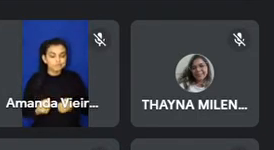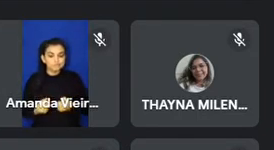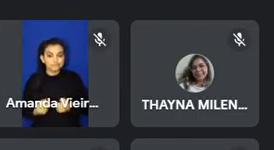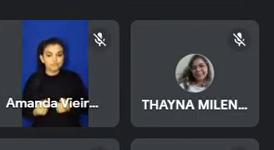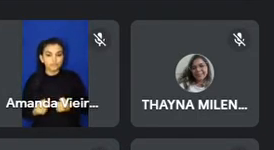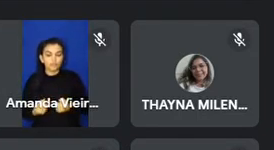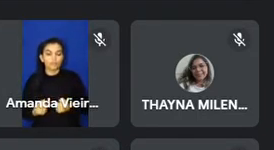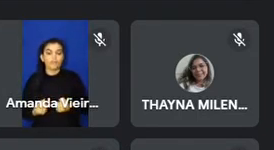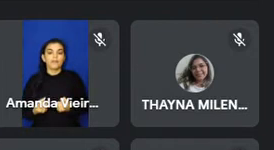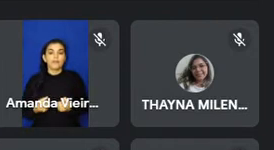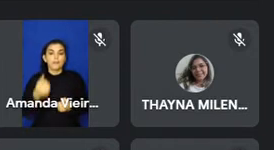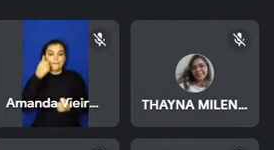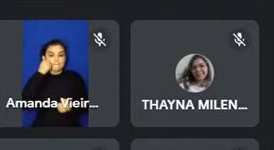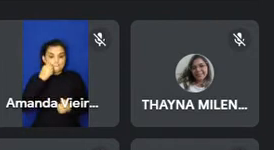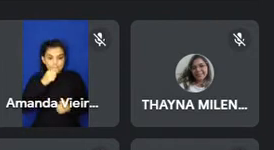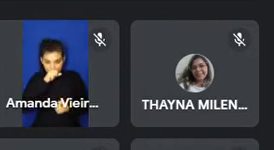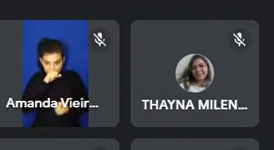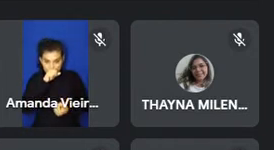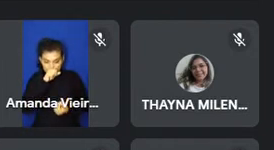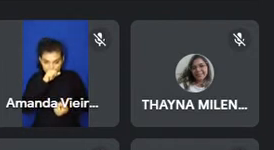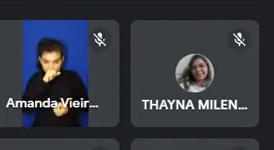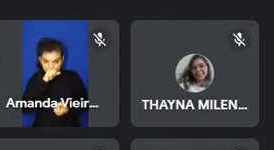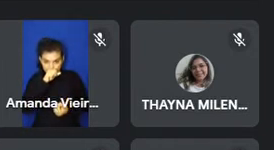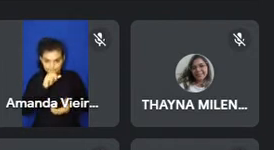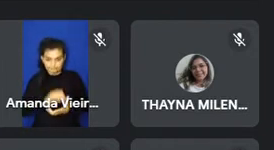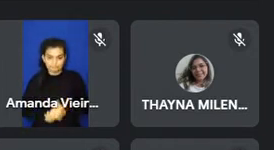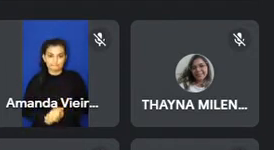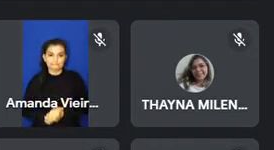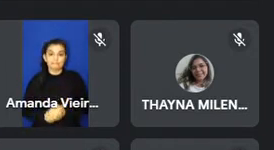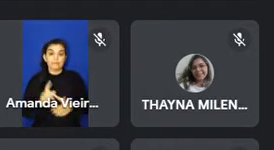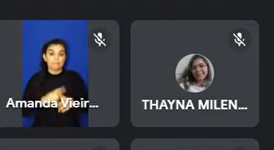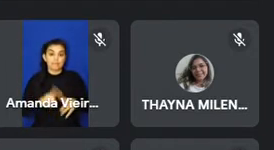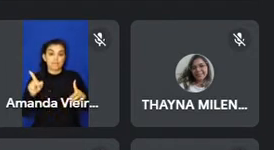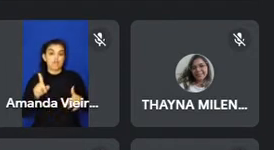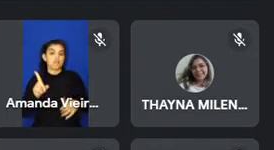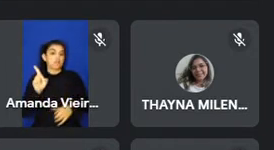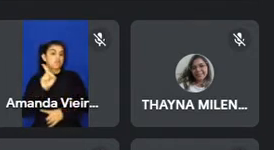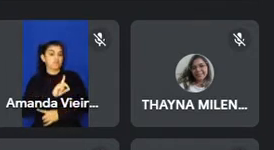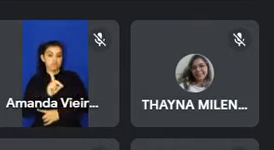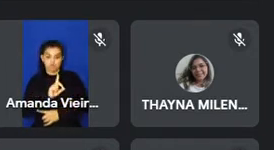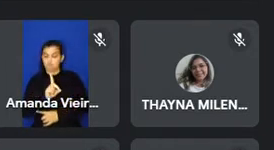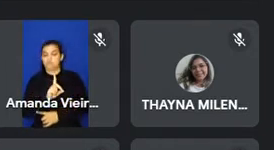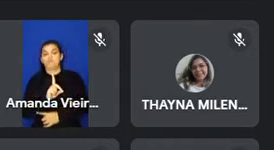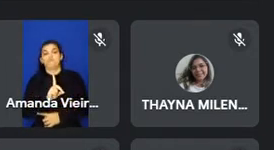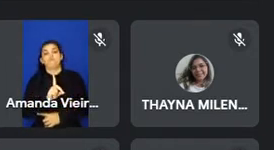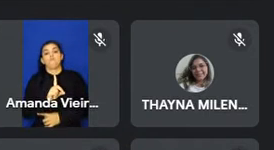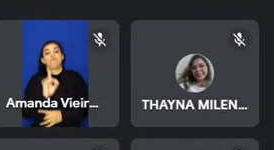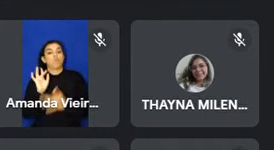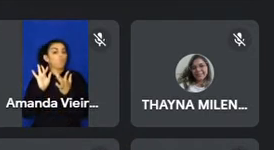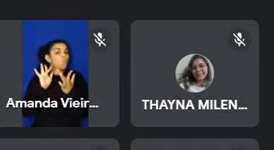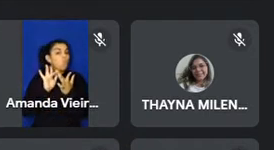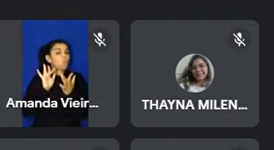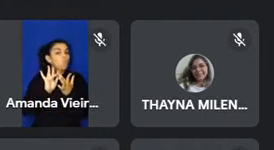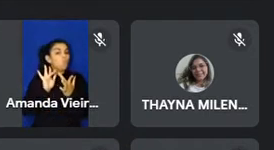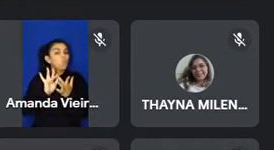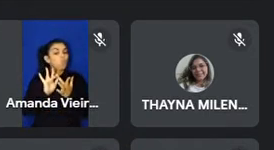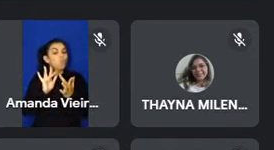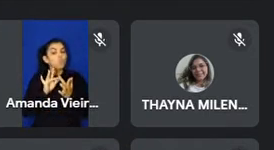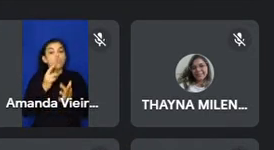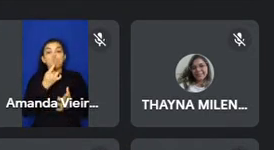gases, anticorpos, etc. Mas ele não vai ter contato com o sangue do feto,